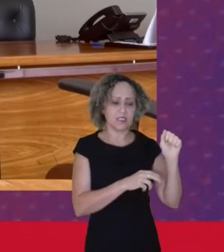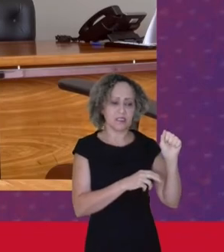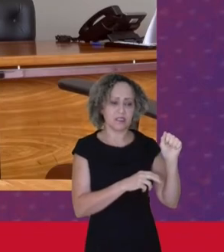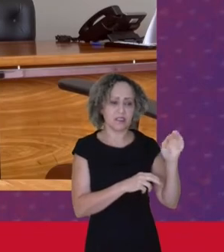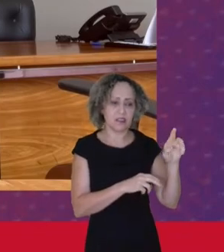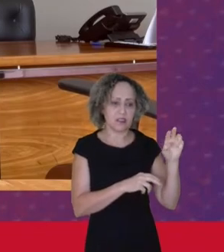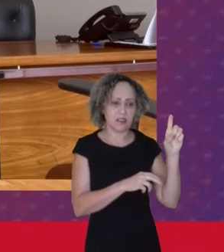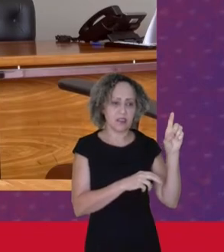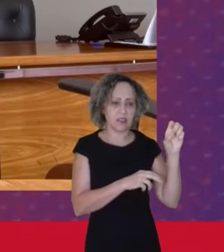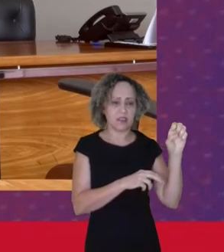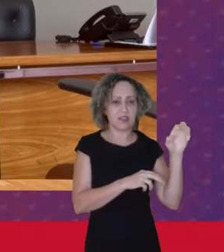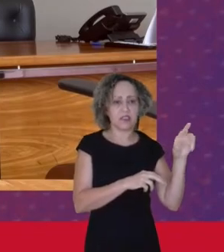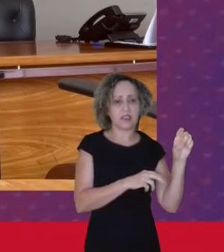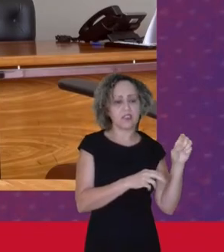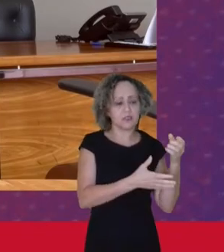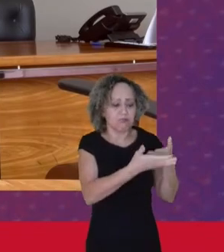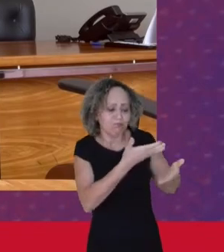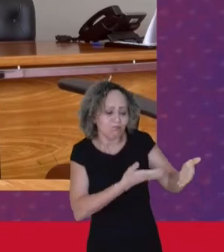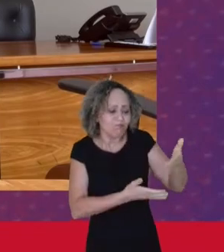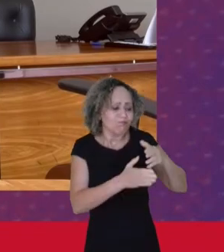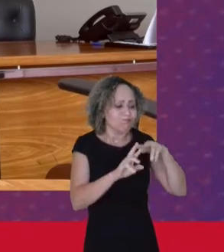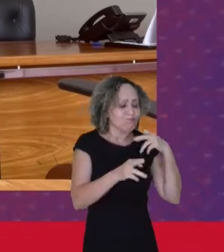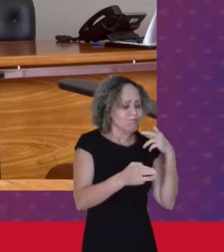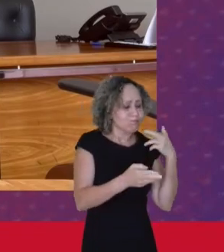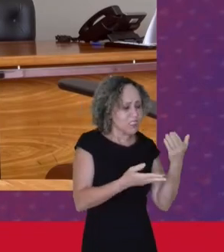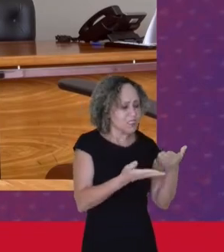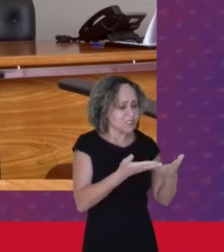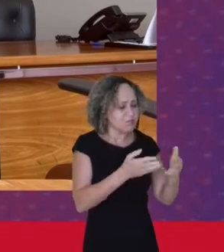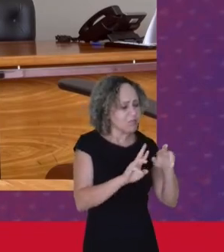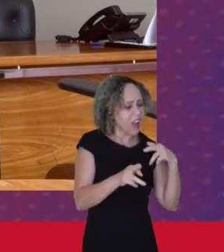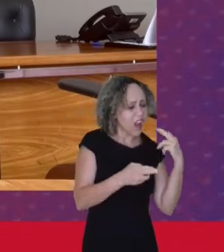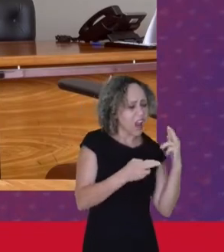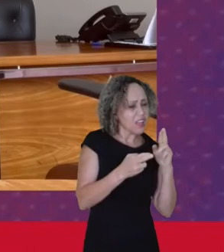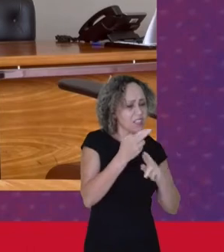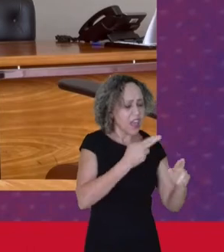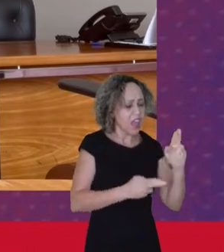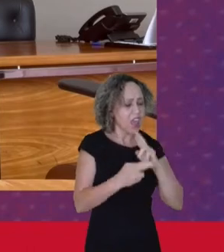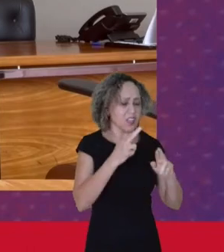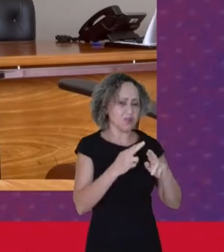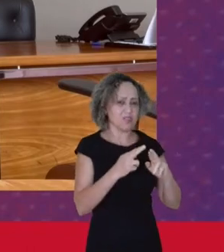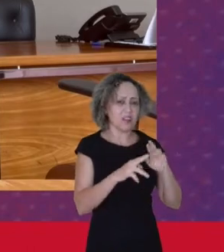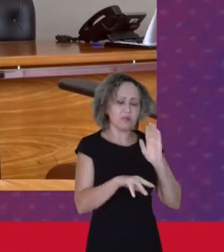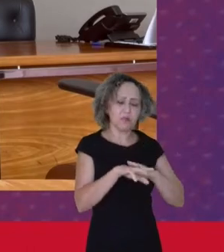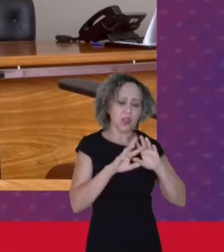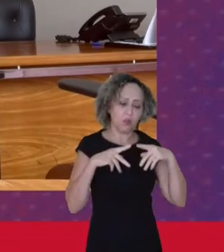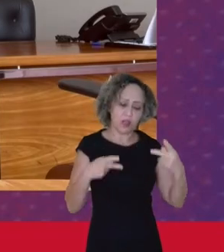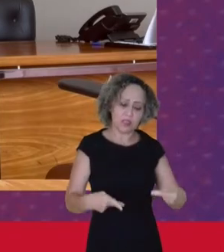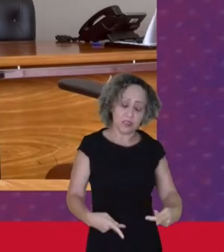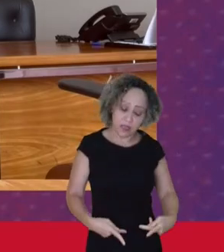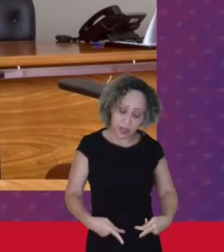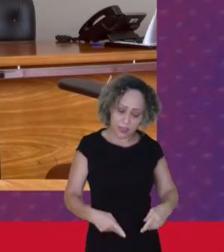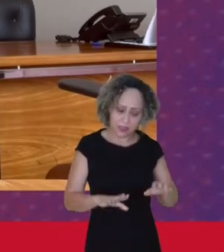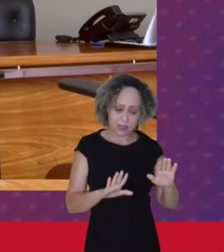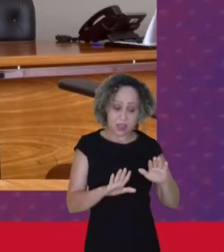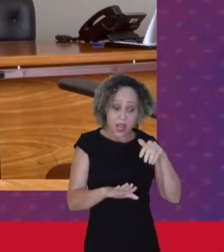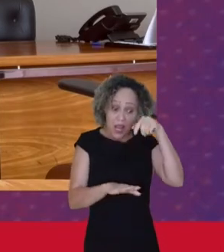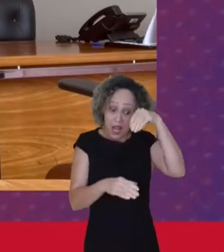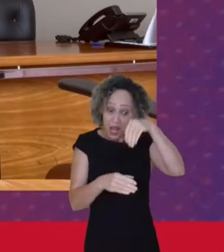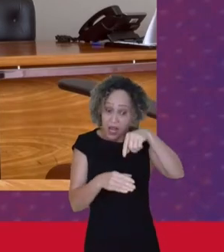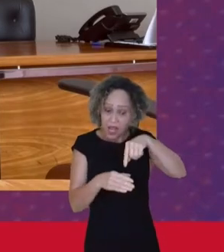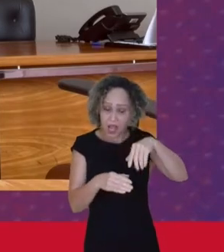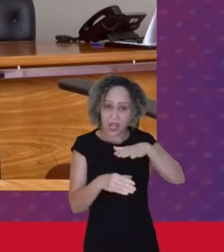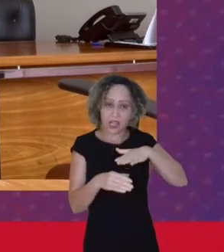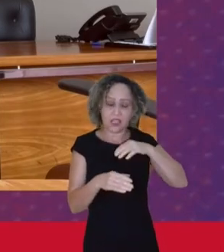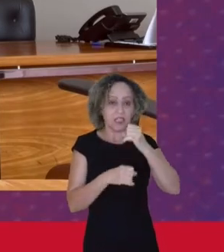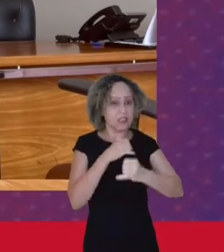dizer que a internet não era uma terra sem lei, porque a gente teve a regulamentação da